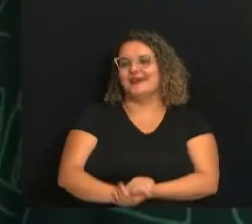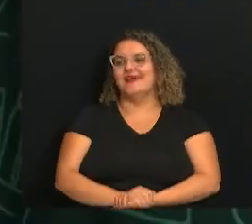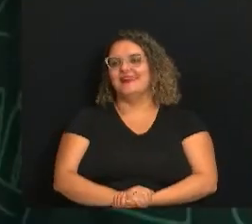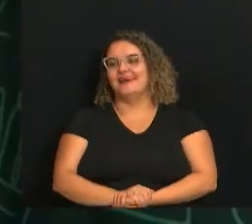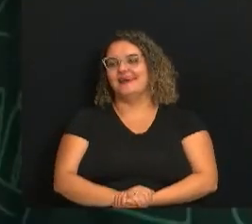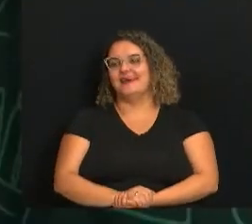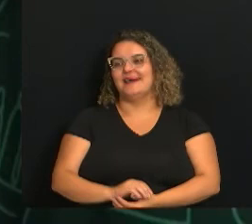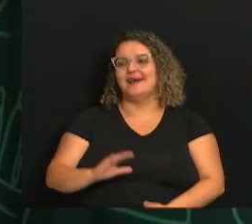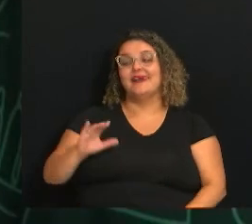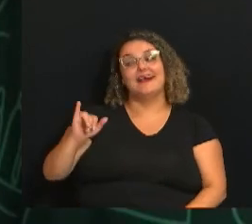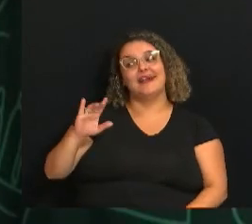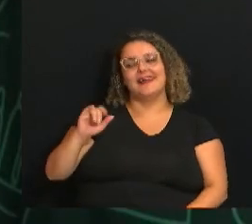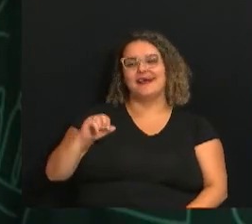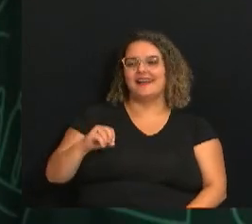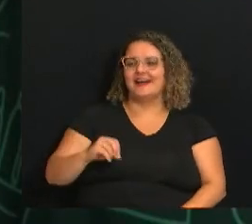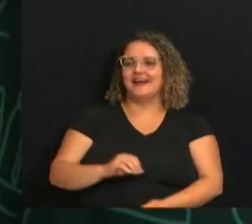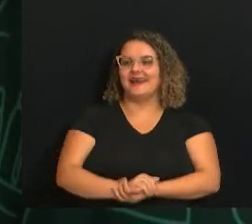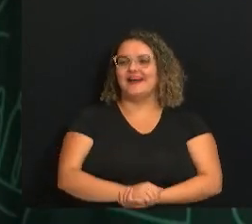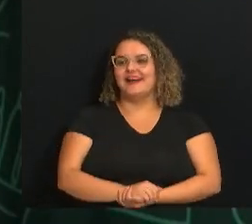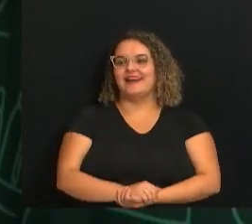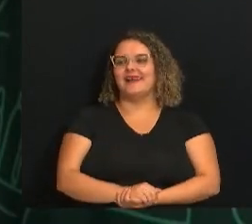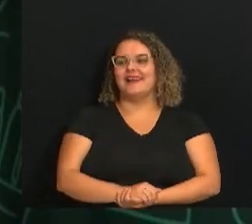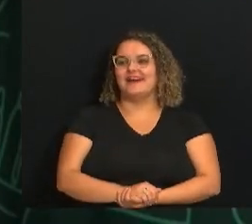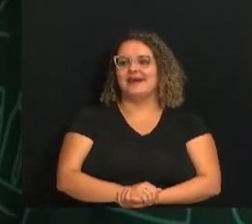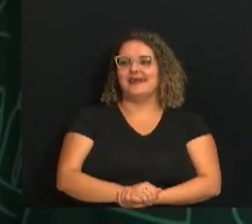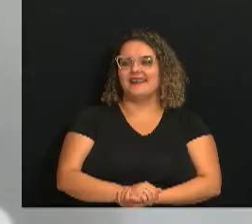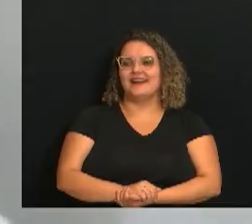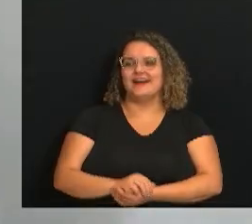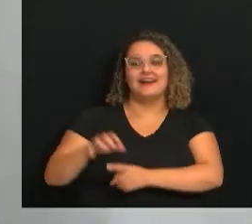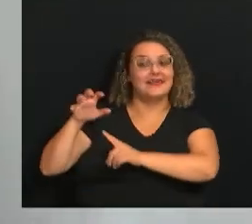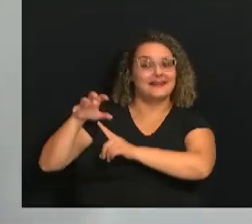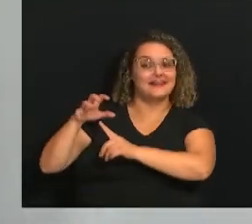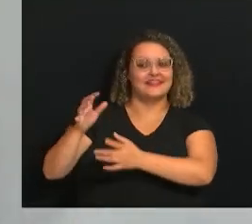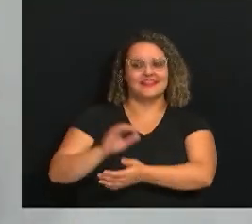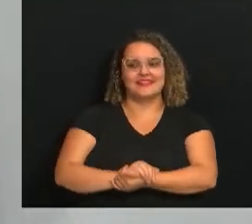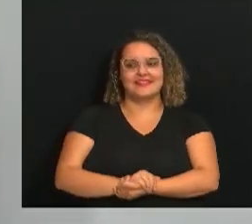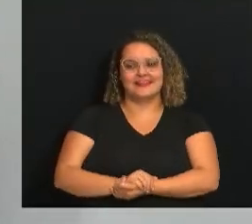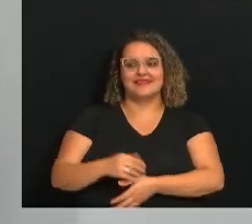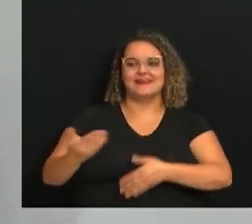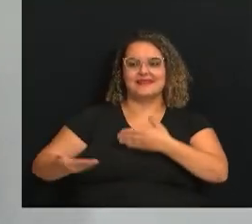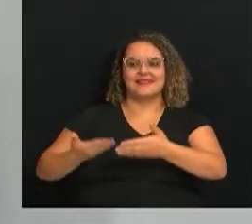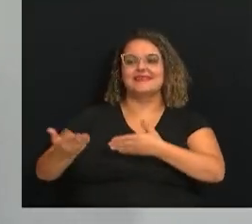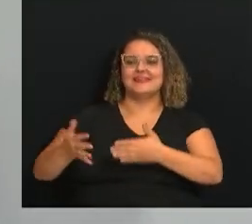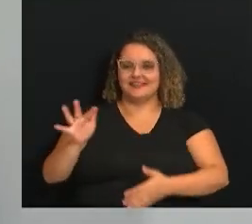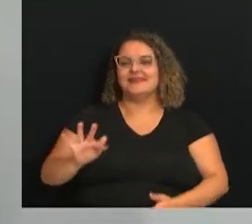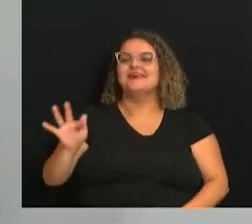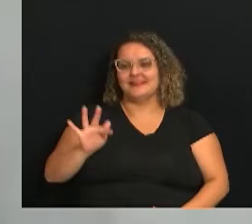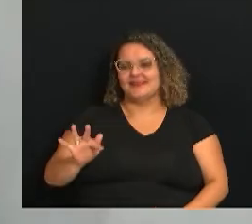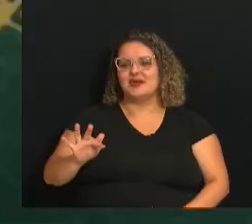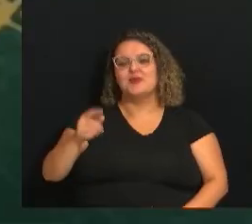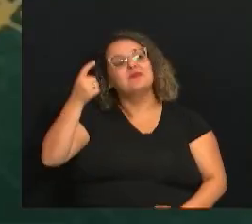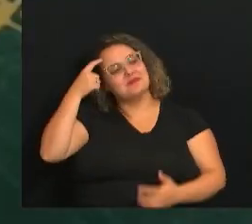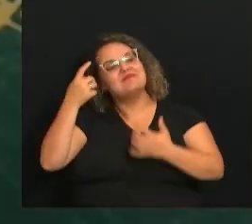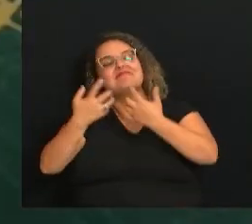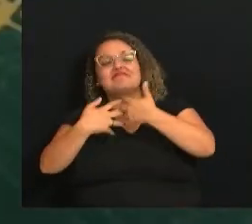Caio? Eu vou convencer ele ainda. Dependendo de como ela me tratar até a faculdade, eu posso pensar direitinho na